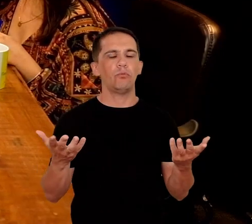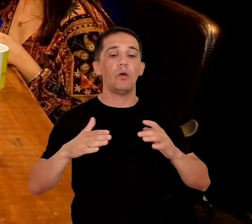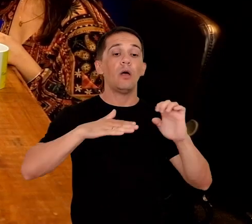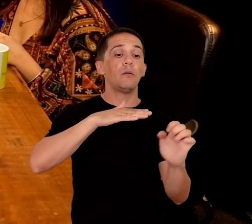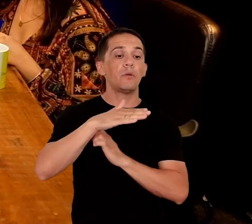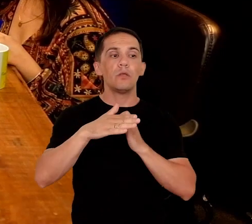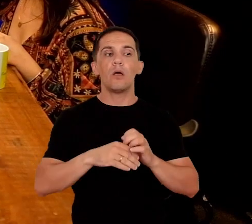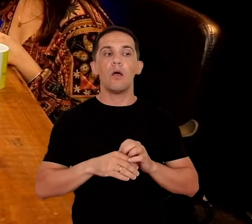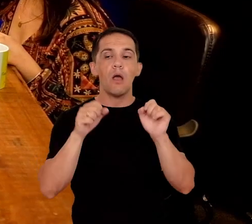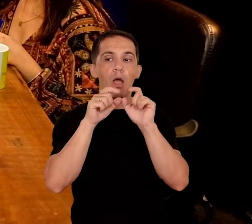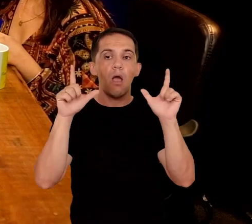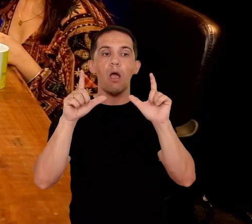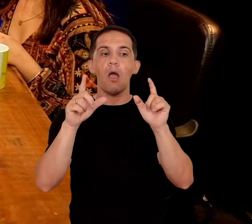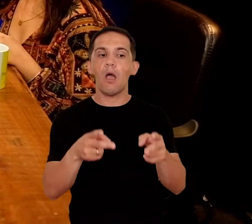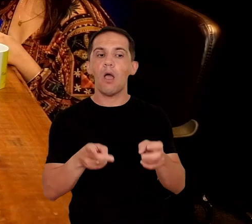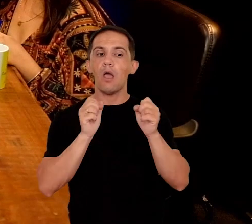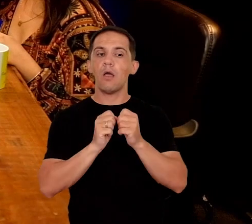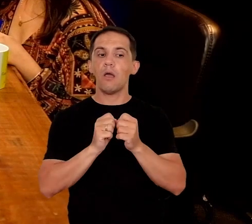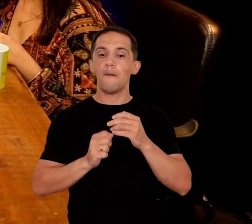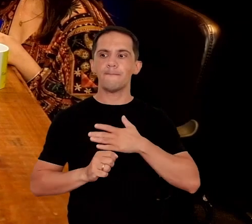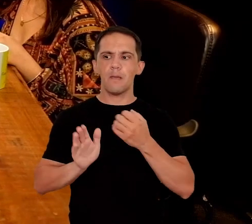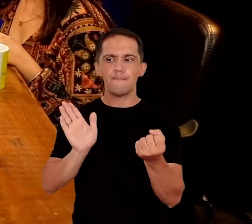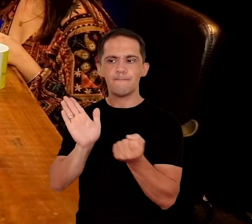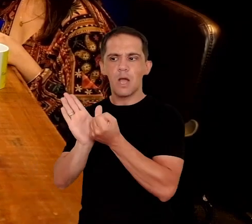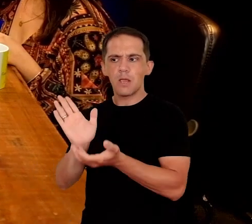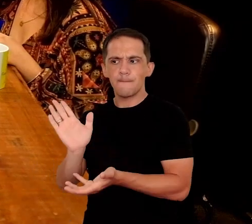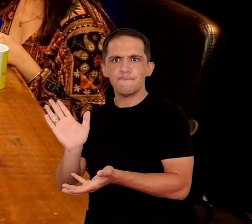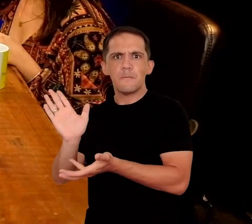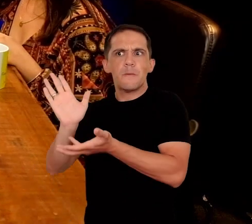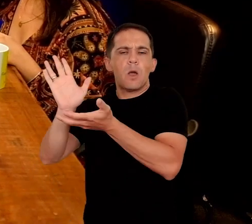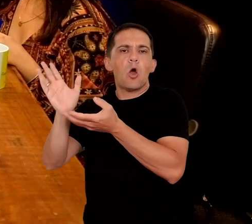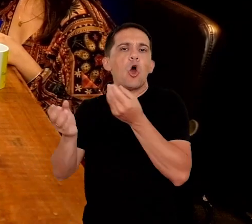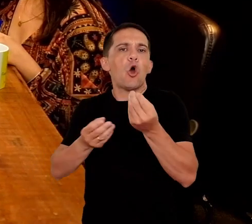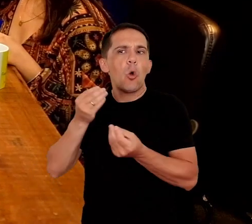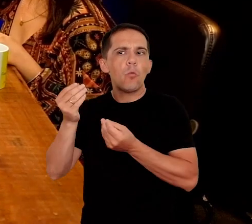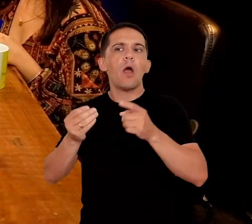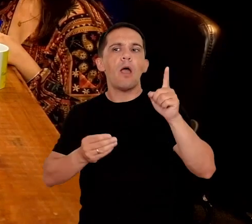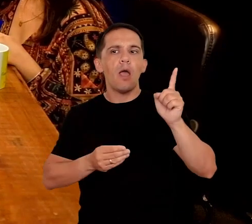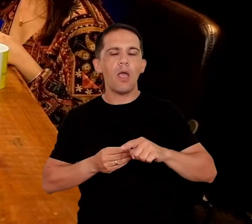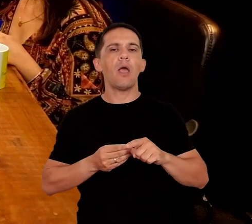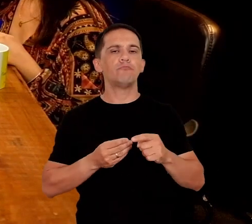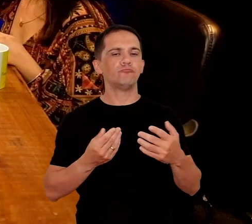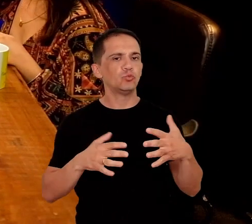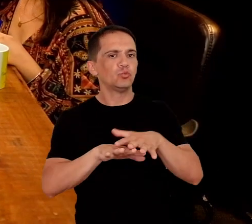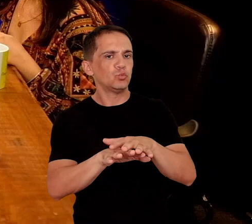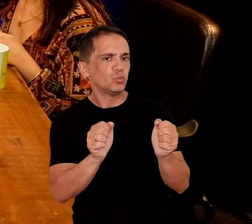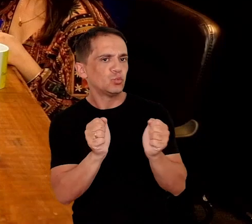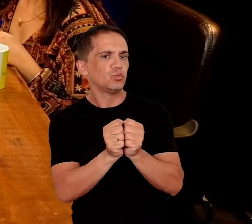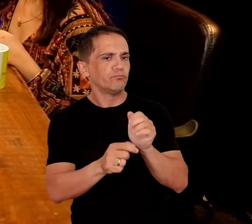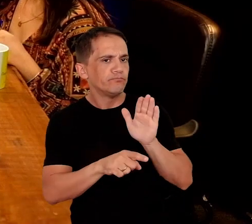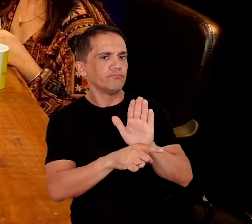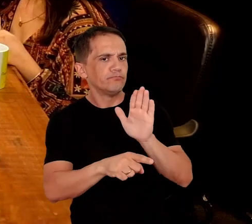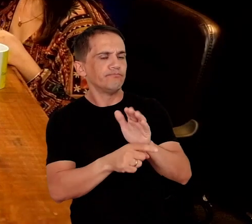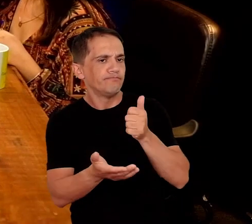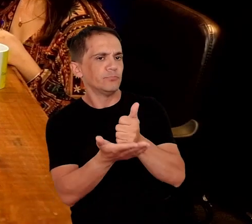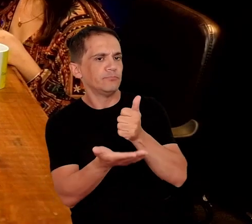assunto, né? Então as empresas começaram a perceber que é um diferencial para a marca também, né? Conseguir captar esse público, o público surdo.